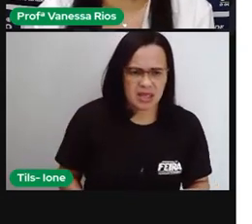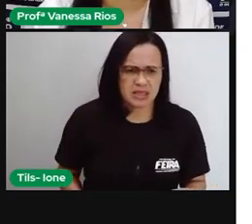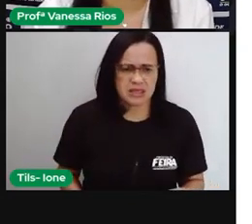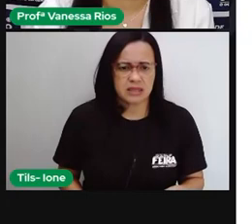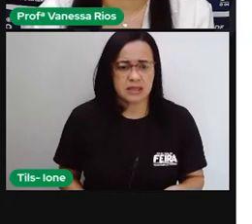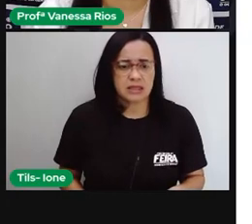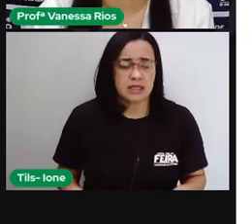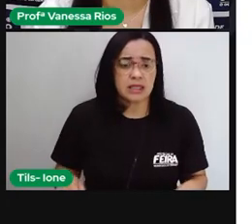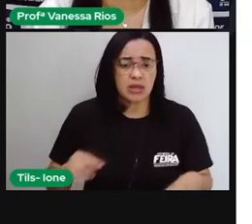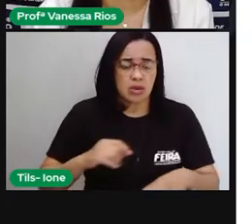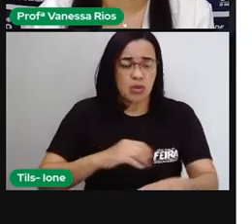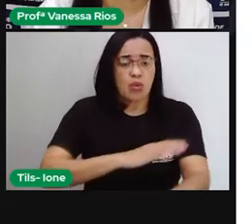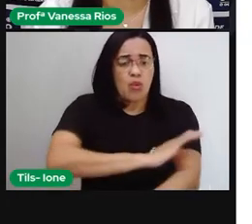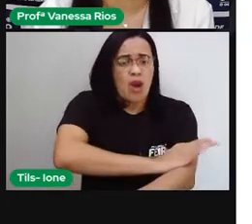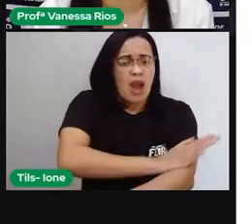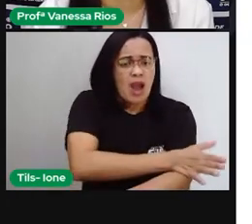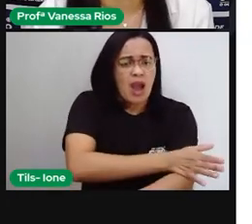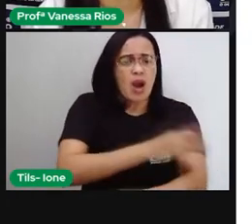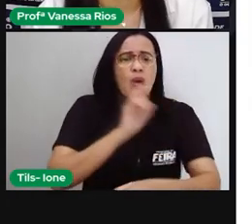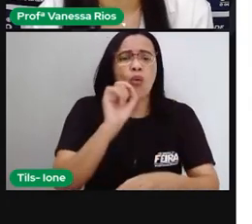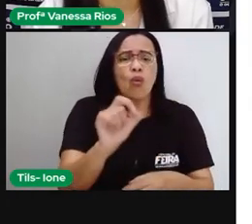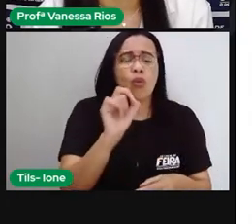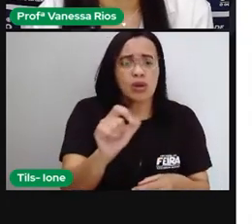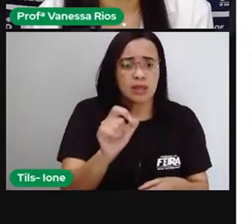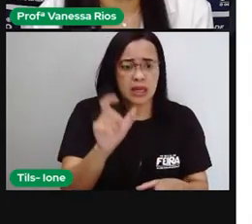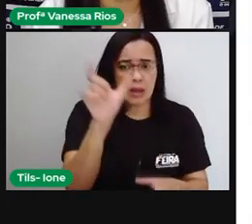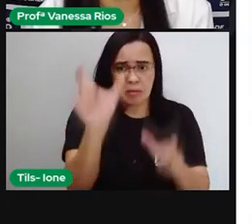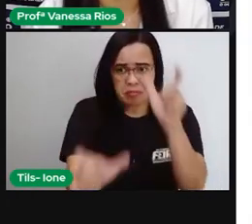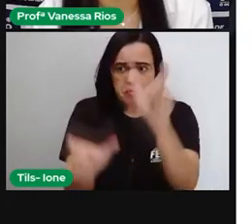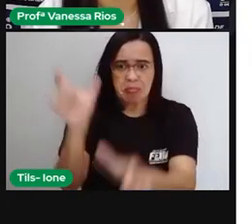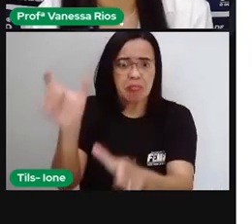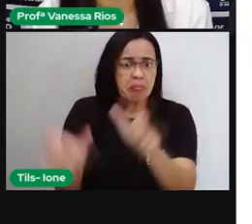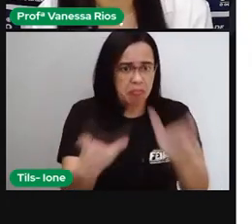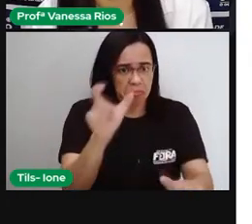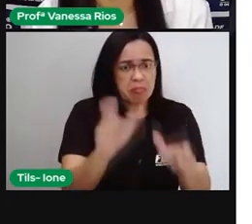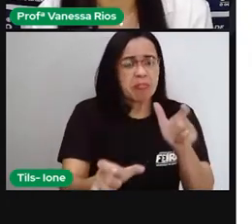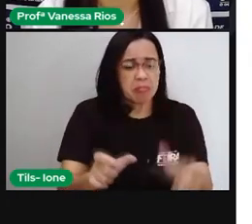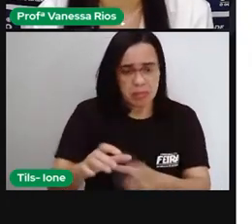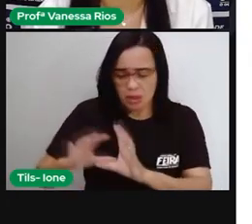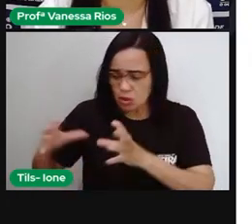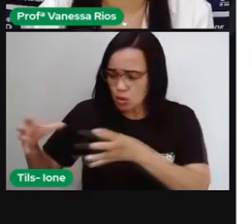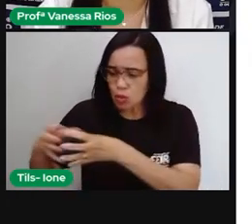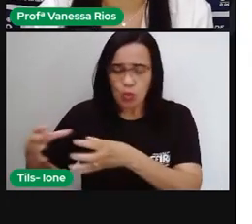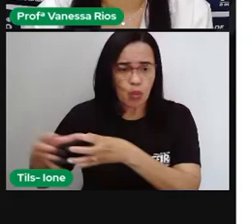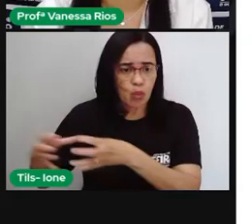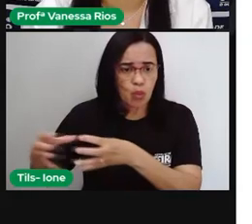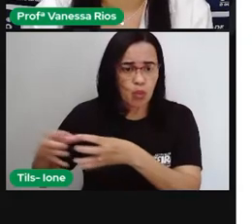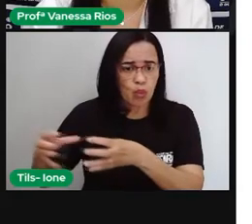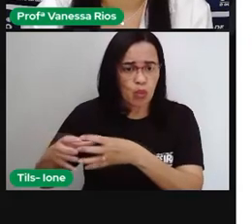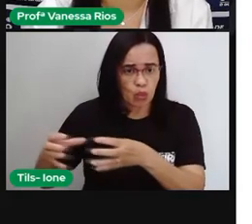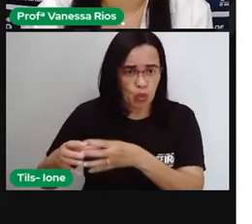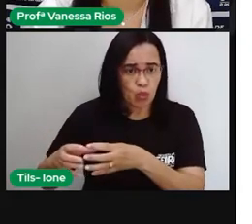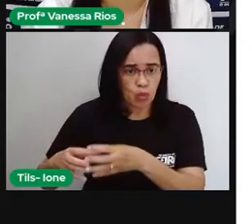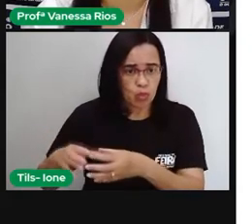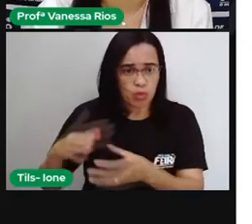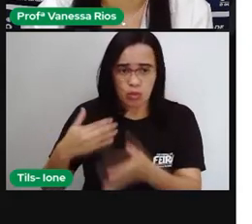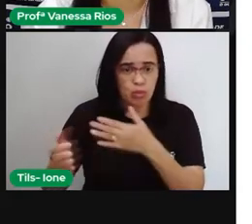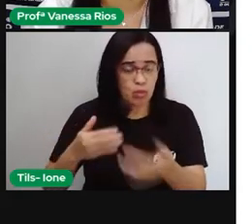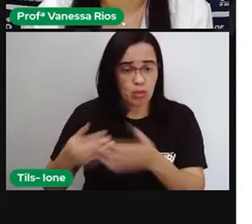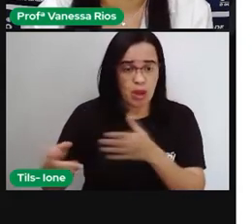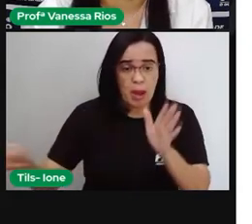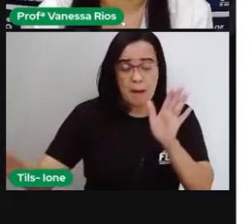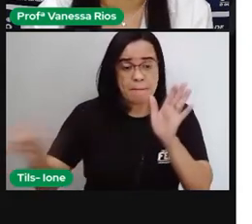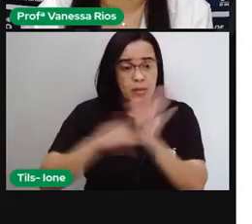Então, racismo é a ideia de que indivíduos de certa etnia possuem características, habilidades ou qualidades